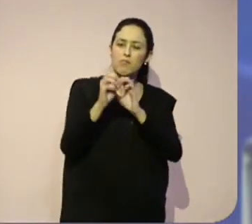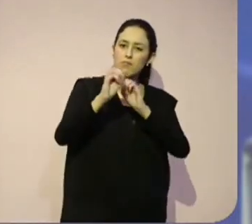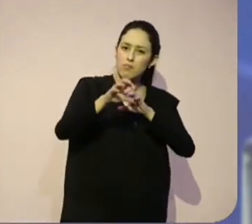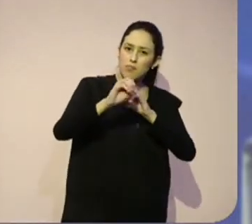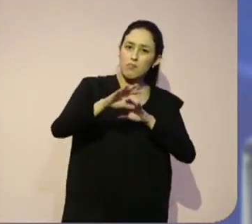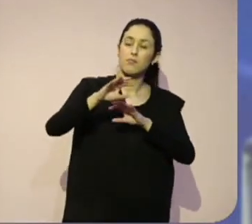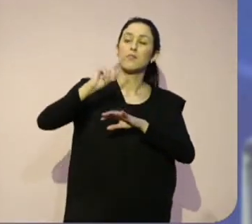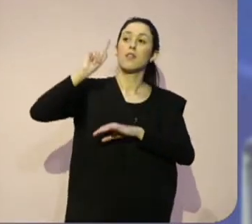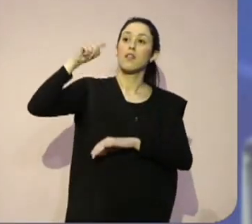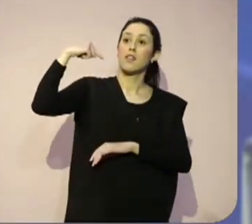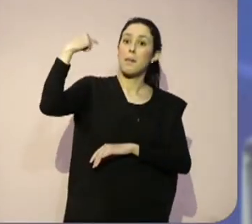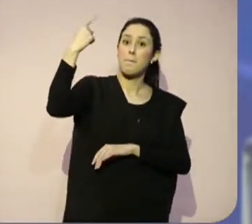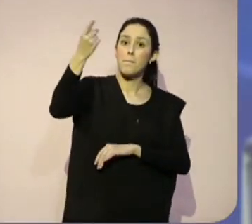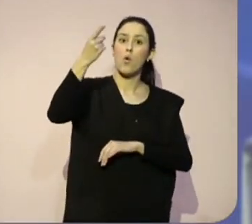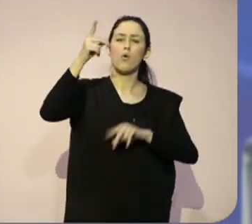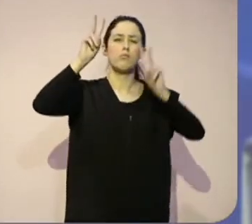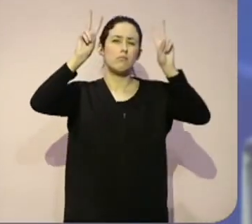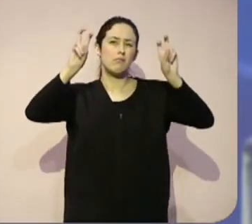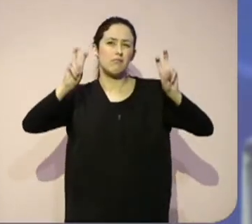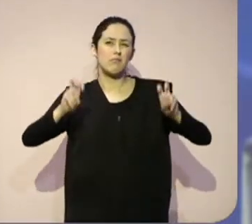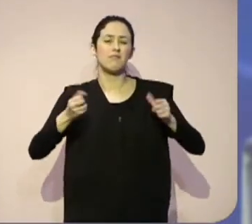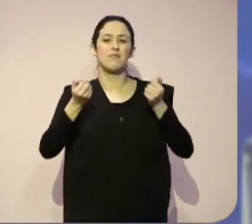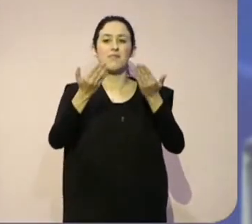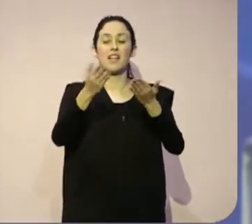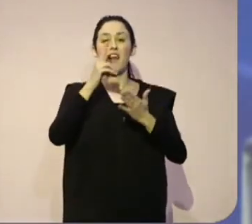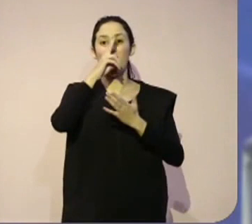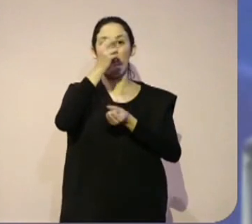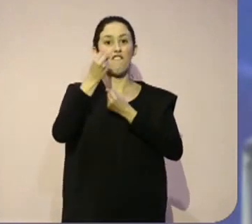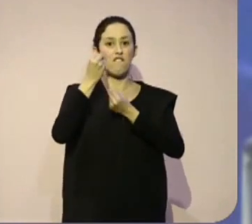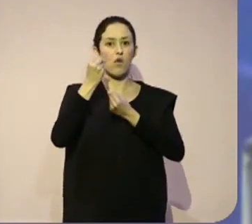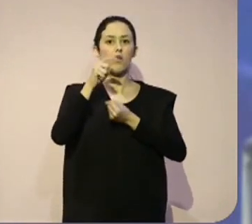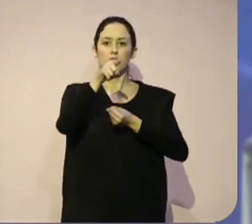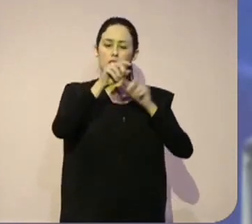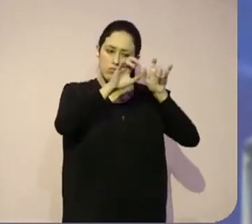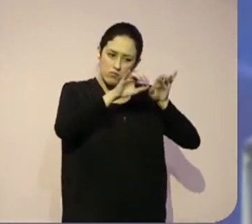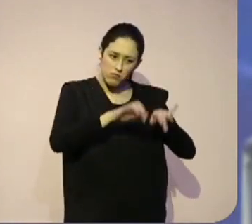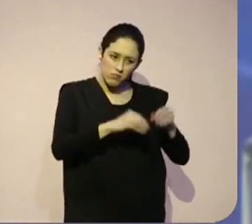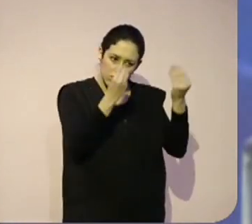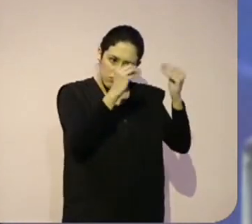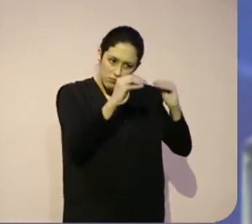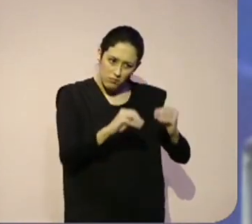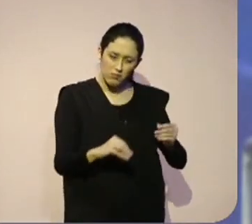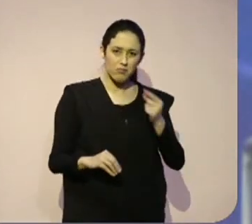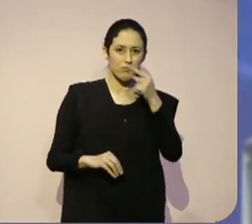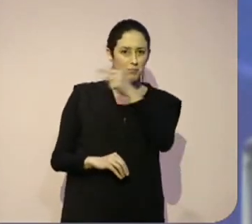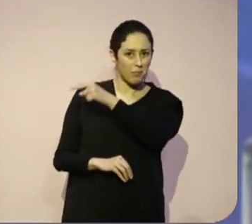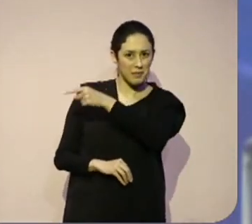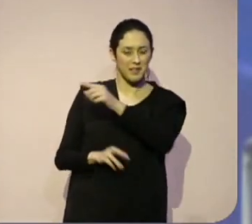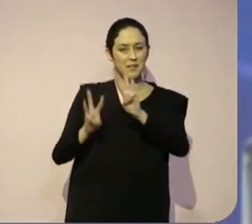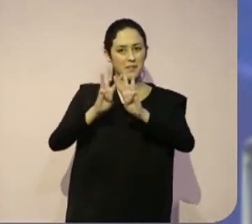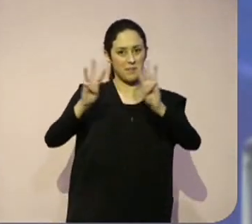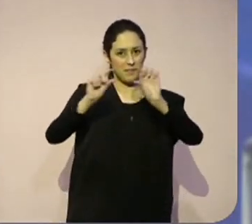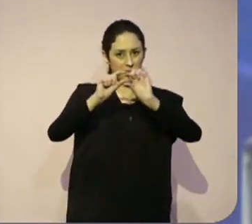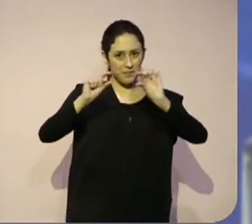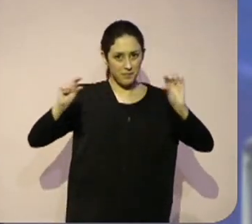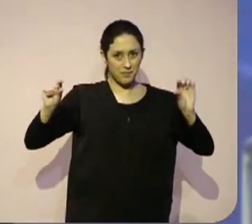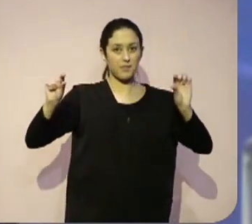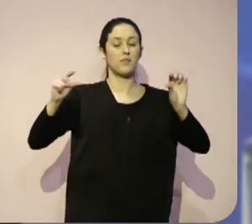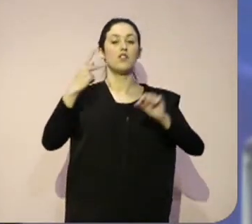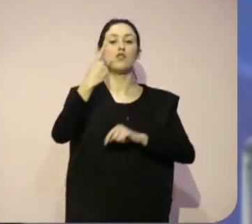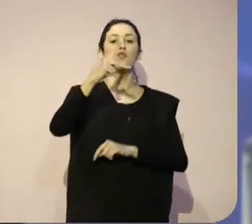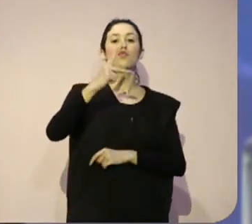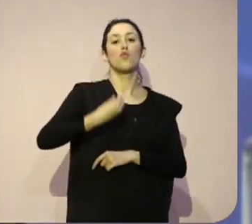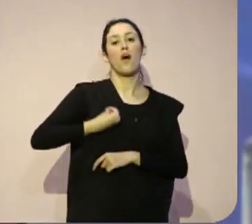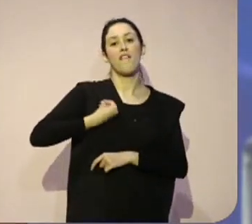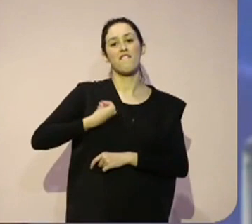te fortalecer ainda mais. Mas preencha aí que nós vamos entender que você também está